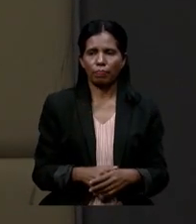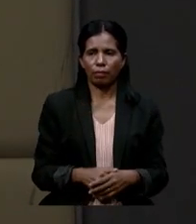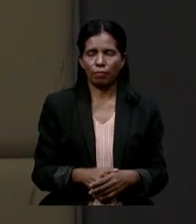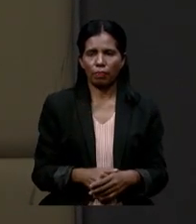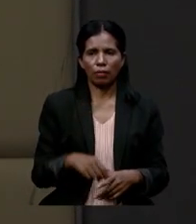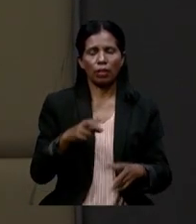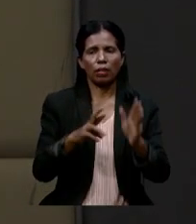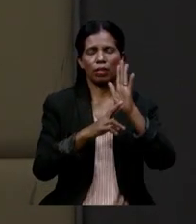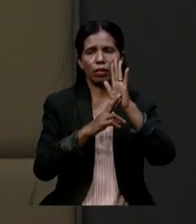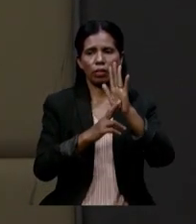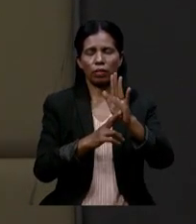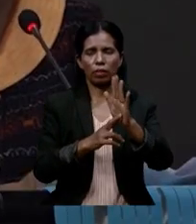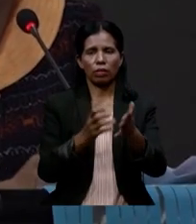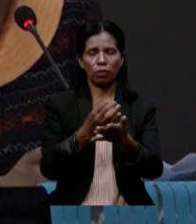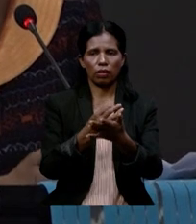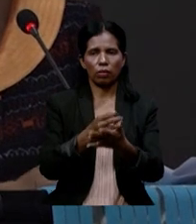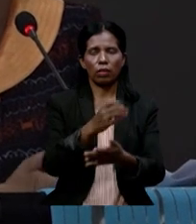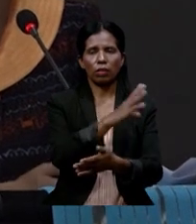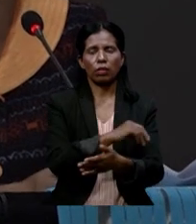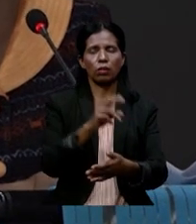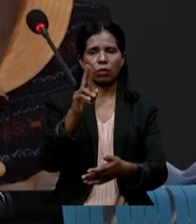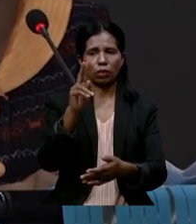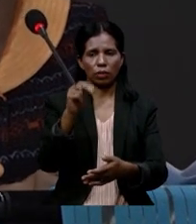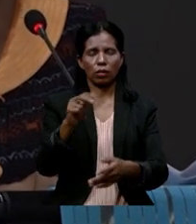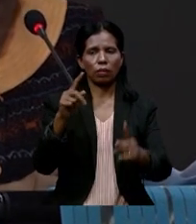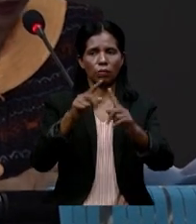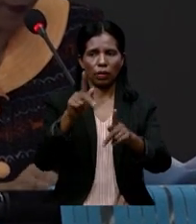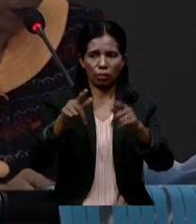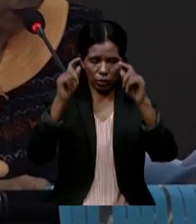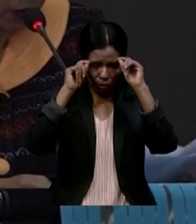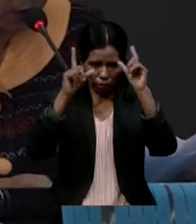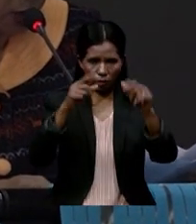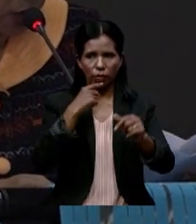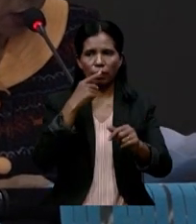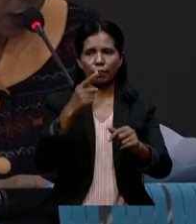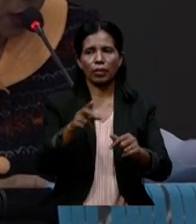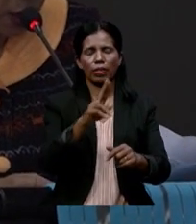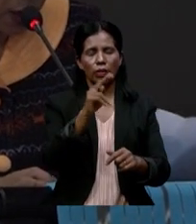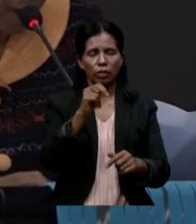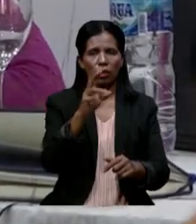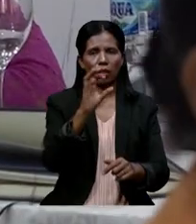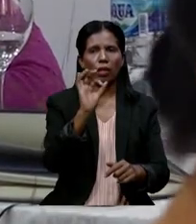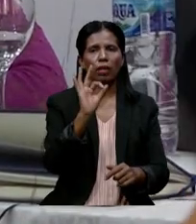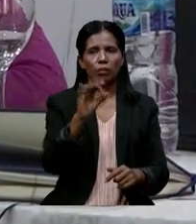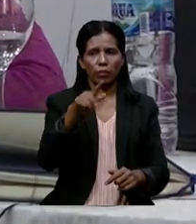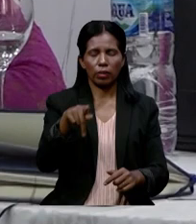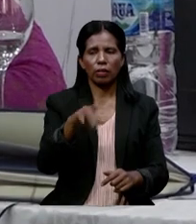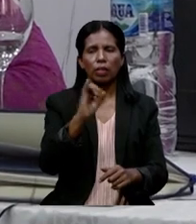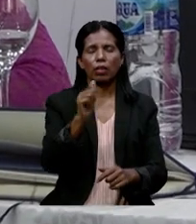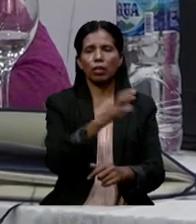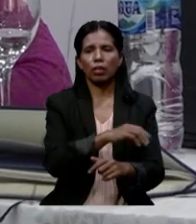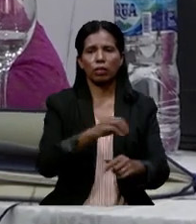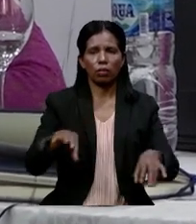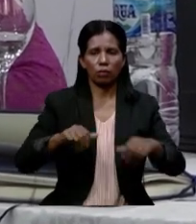Encarregada representante Fundo Nação Unidas Nian, ba população de Timor-Leste relata, UNFPA se continua serviço remoto